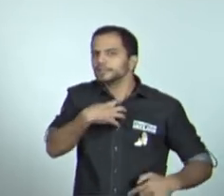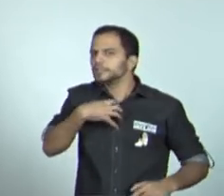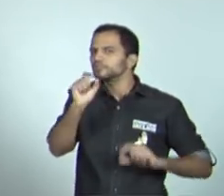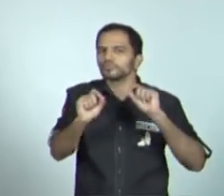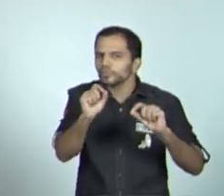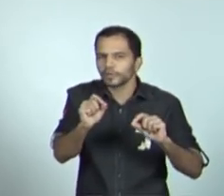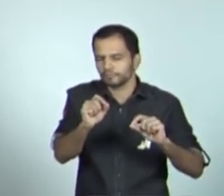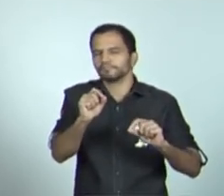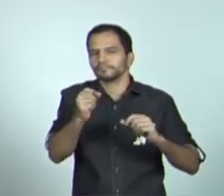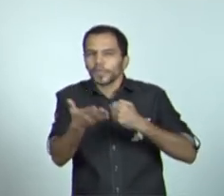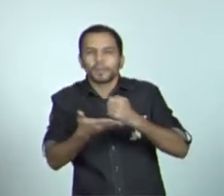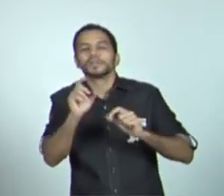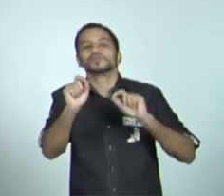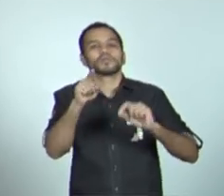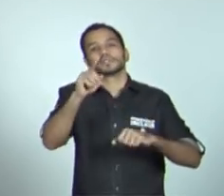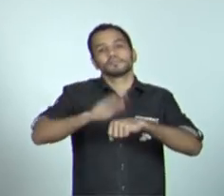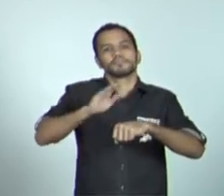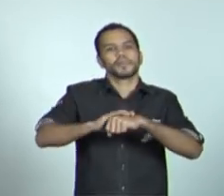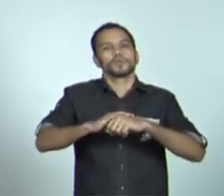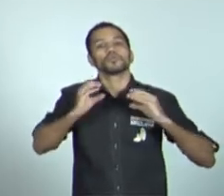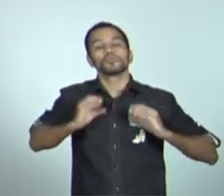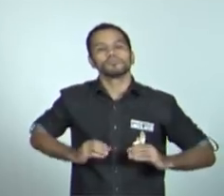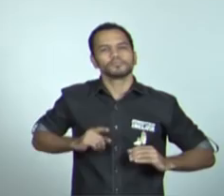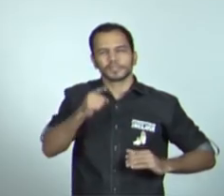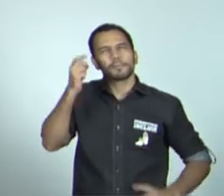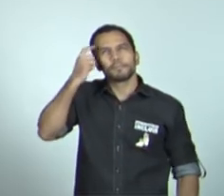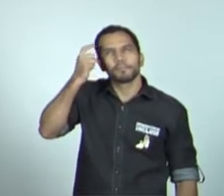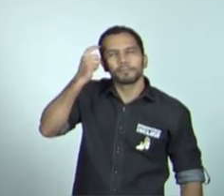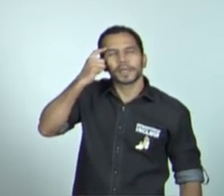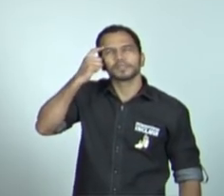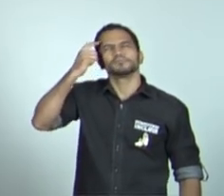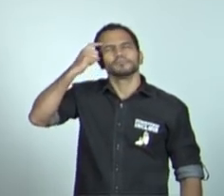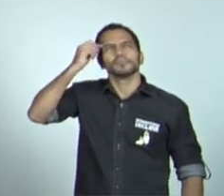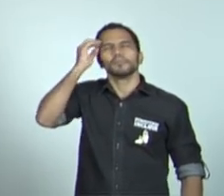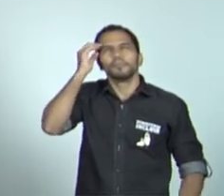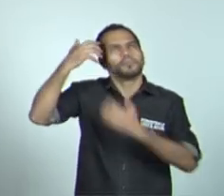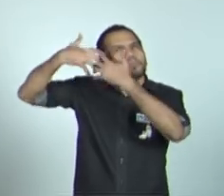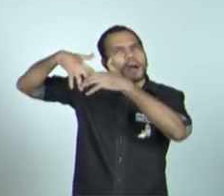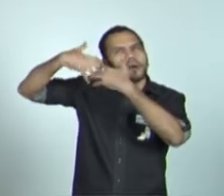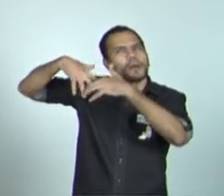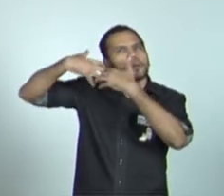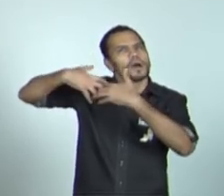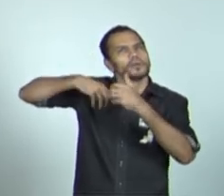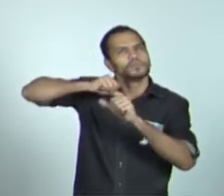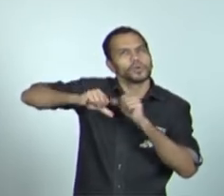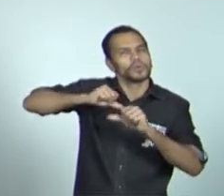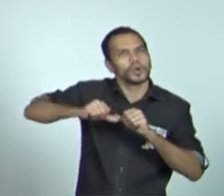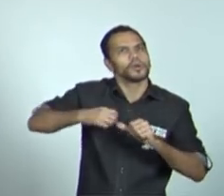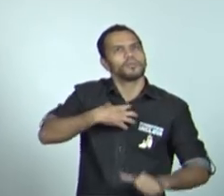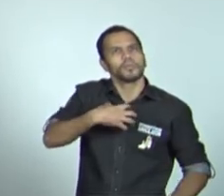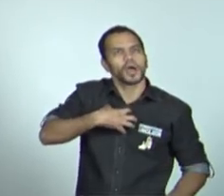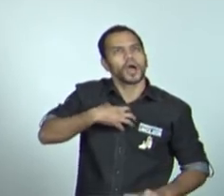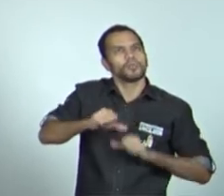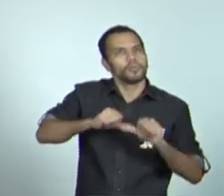e com base nisso você vai ter um comportamento e o significa que se você mudasse o seu pensamento você